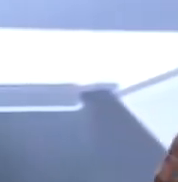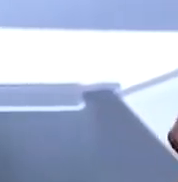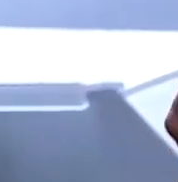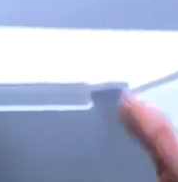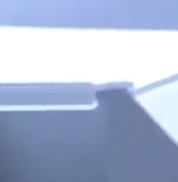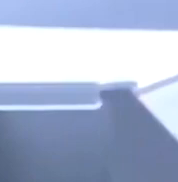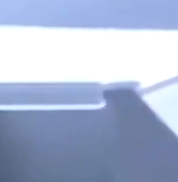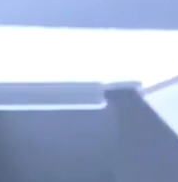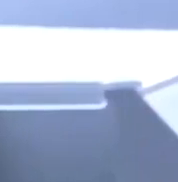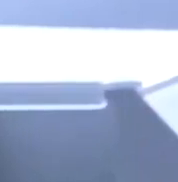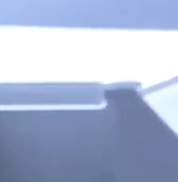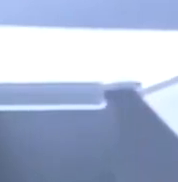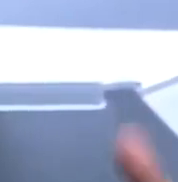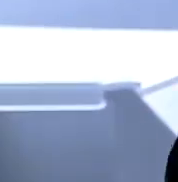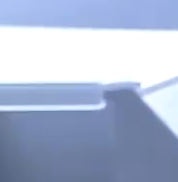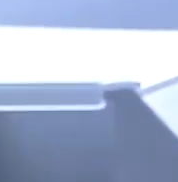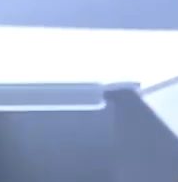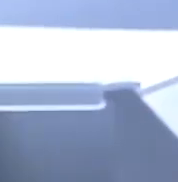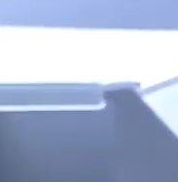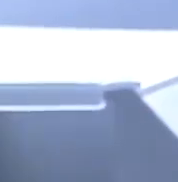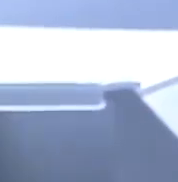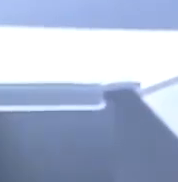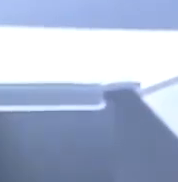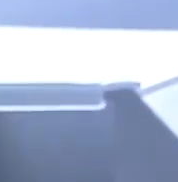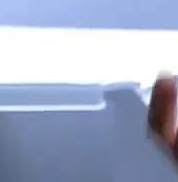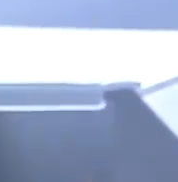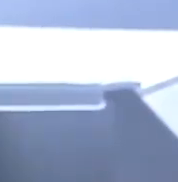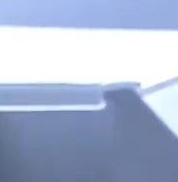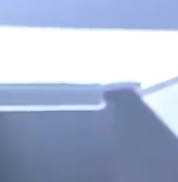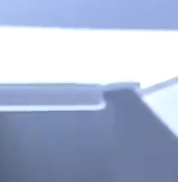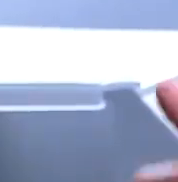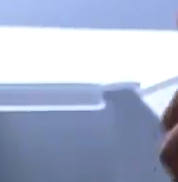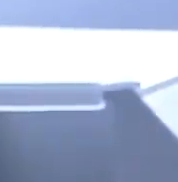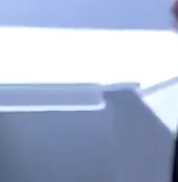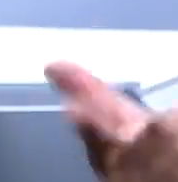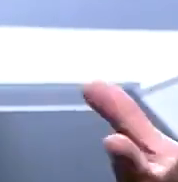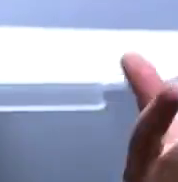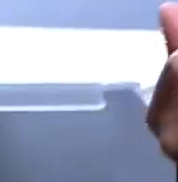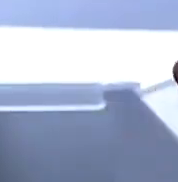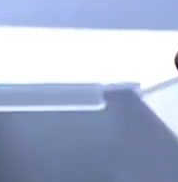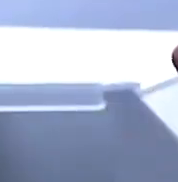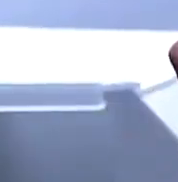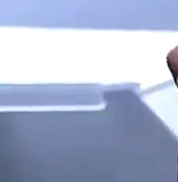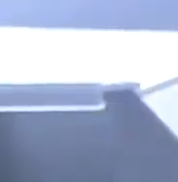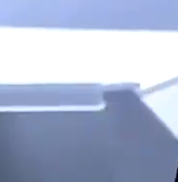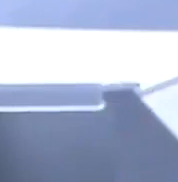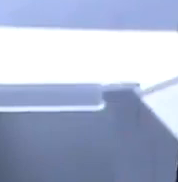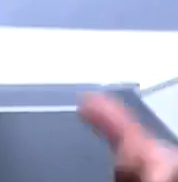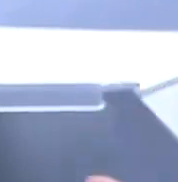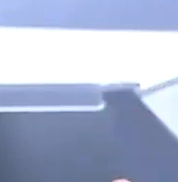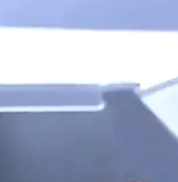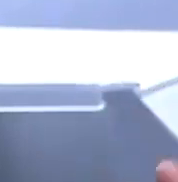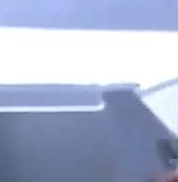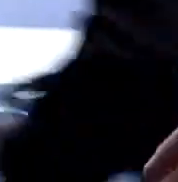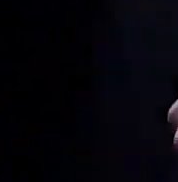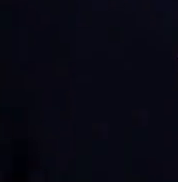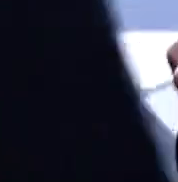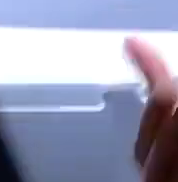muito salientes, né? Quer dizer, a gente debateu aqui políticas públicas, de segurança, a gente debateu